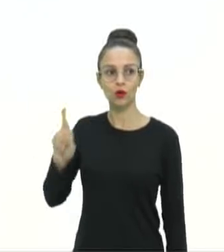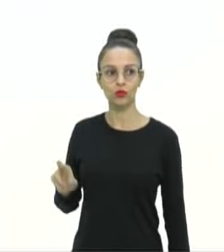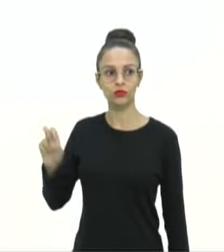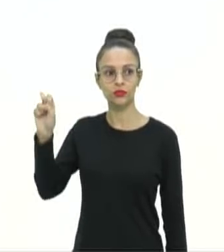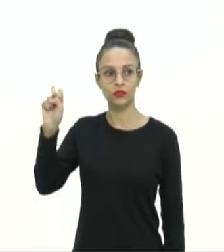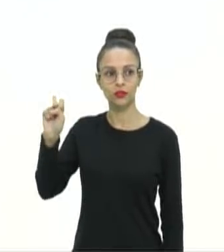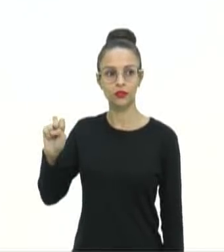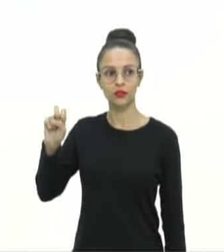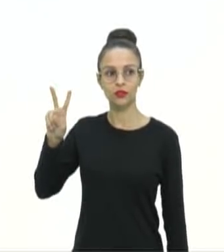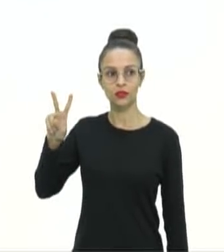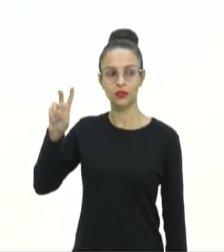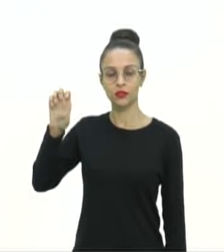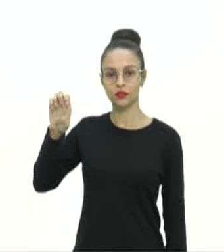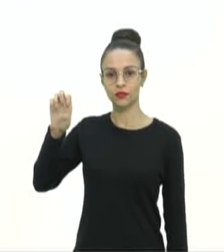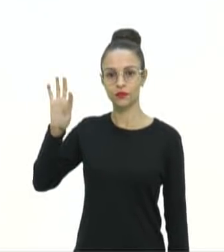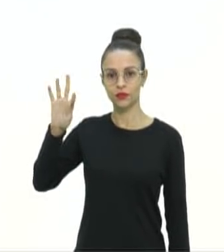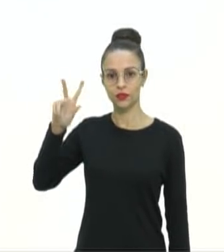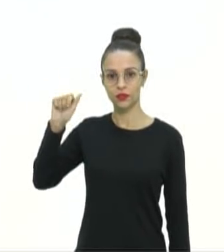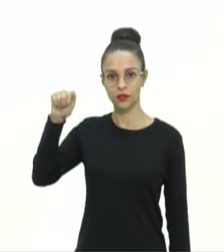Stelana